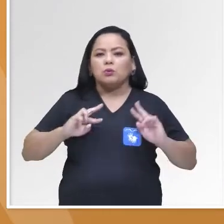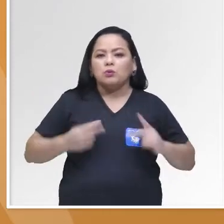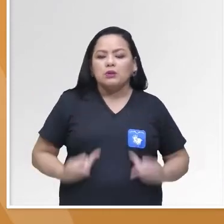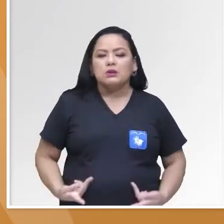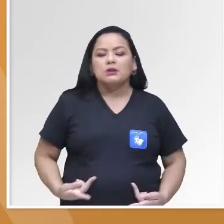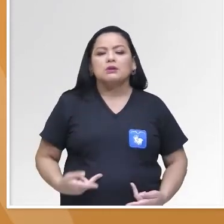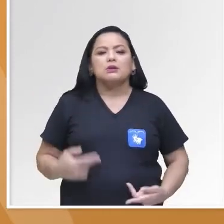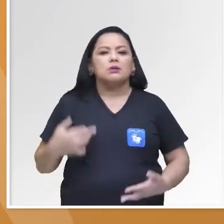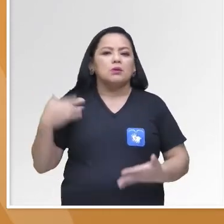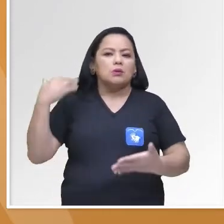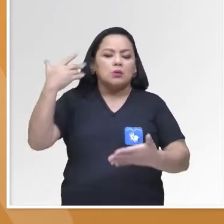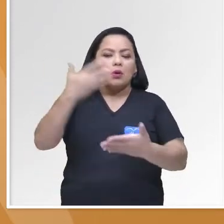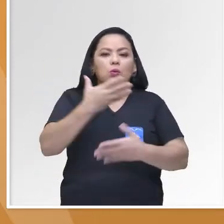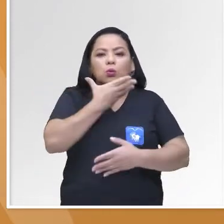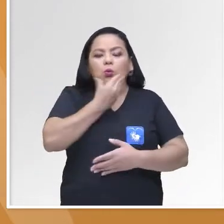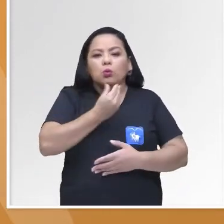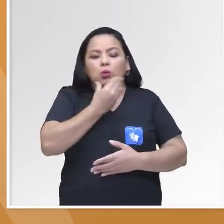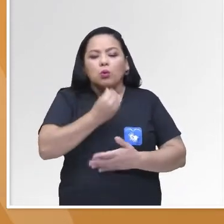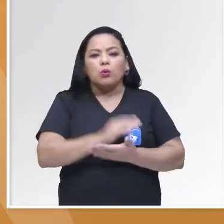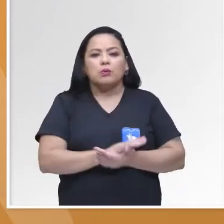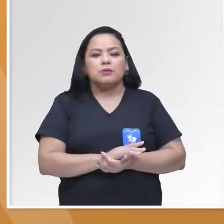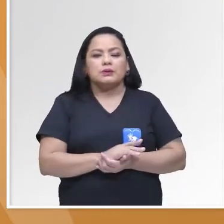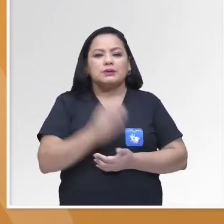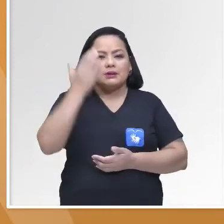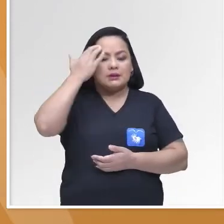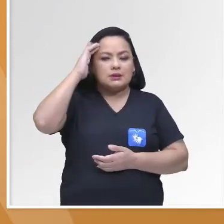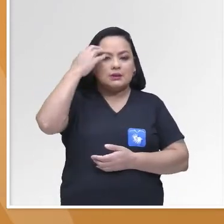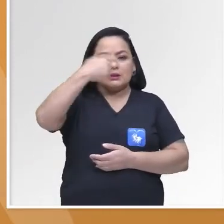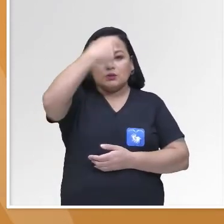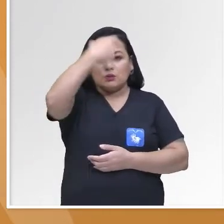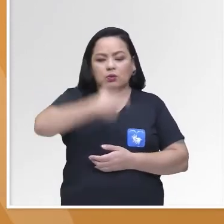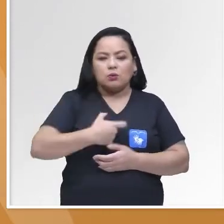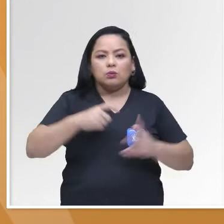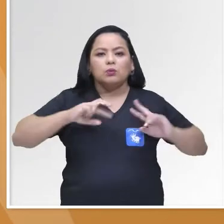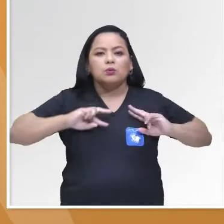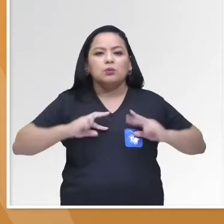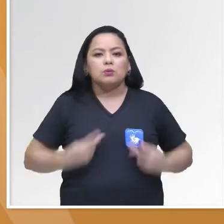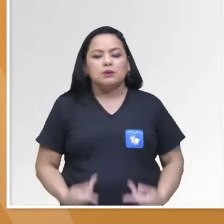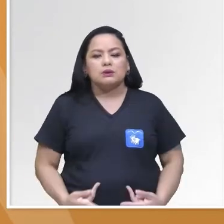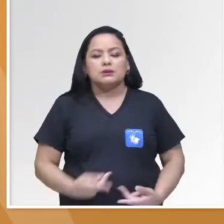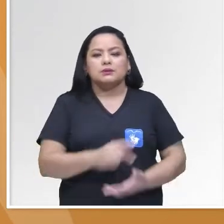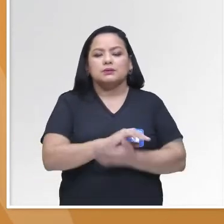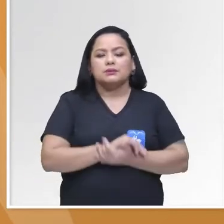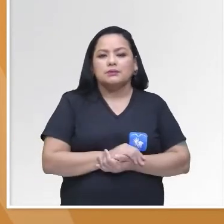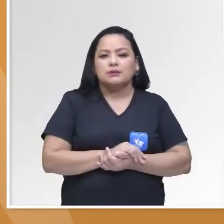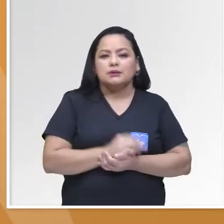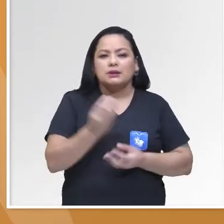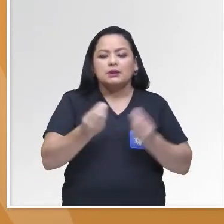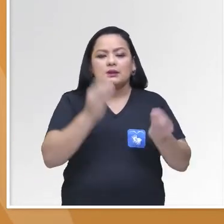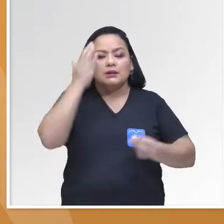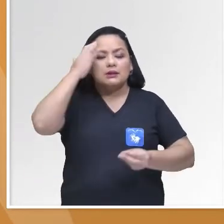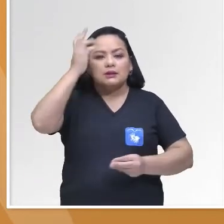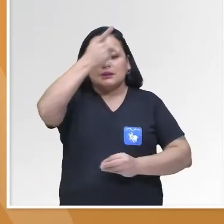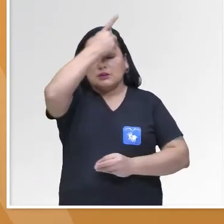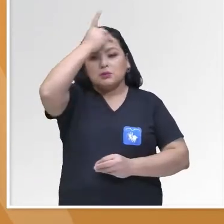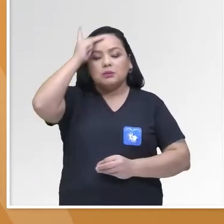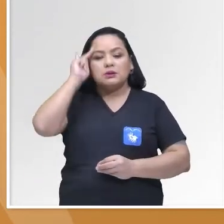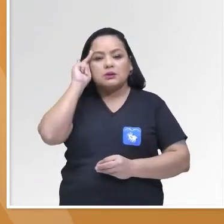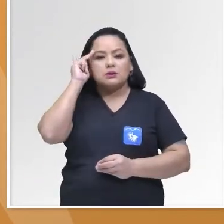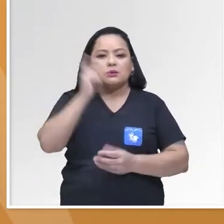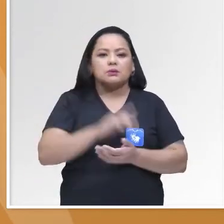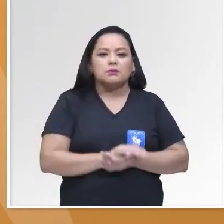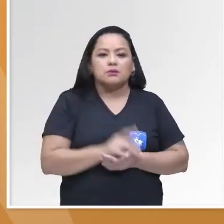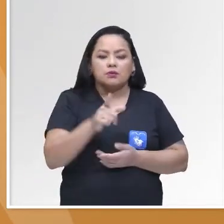desde quando o homem se entende por ser humano, se entende por pessoa.